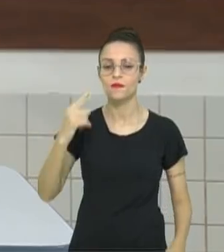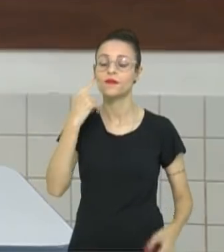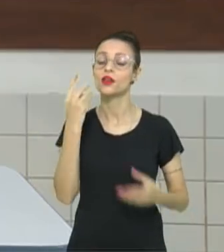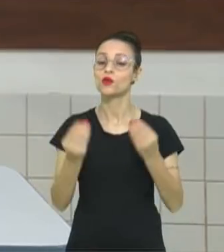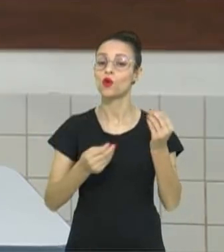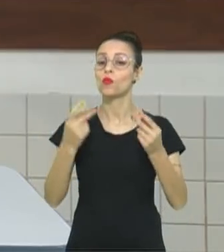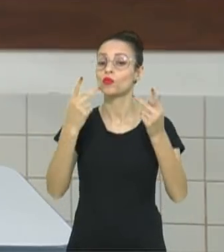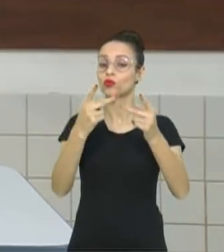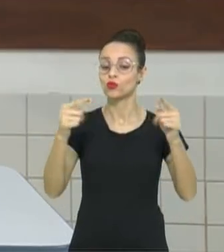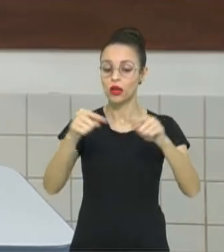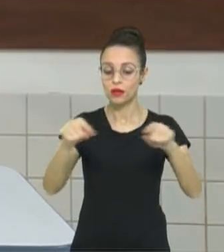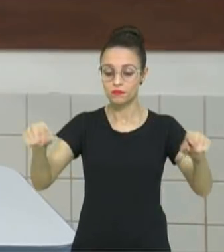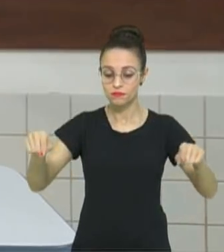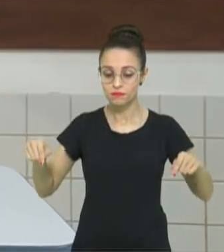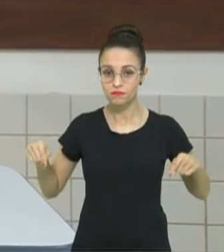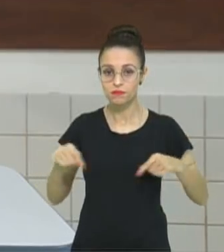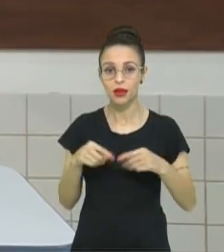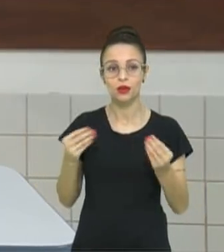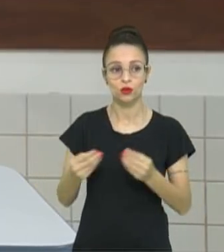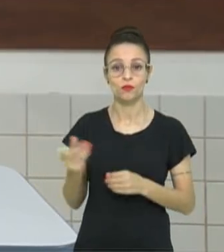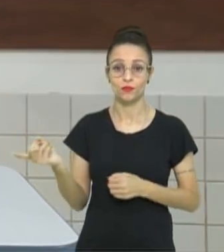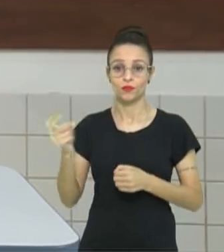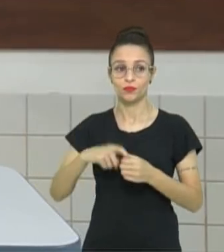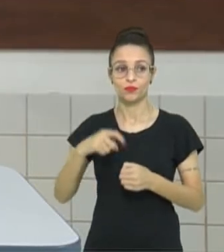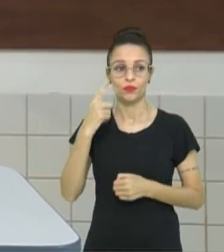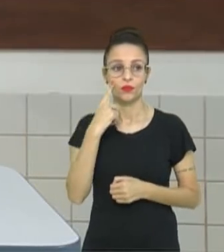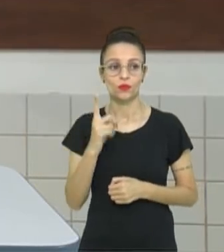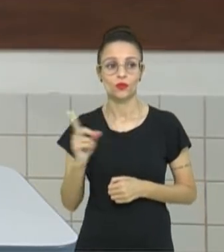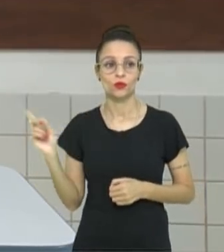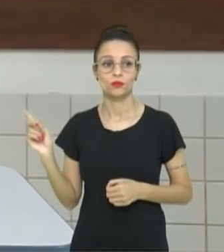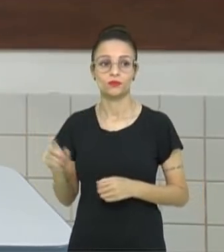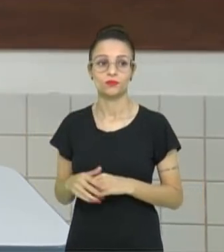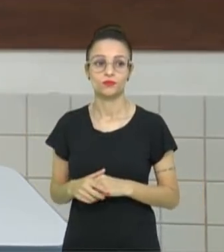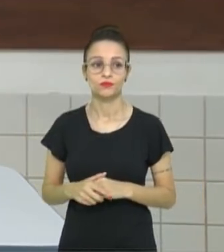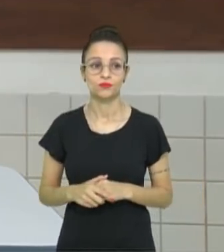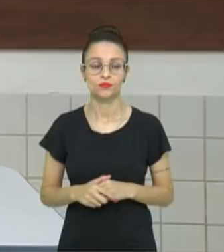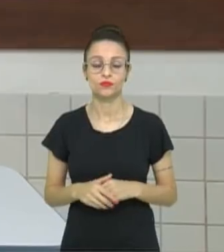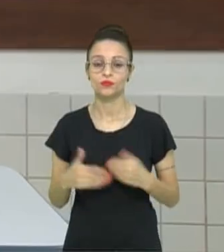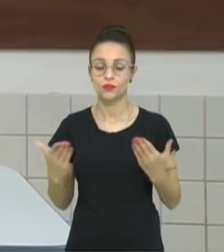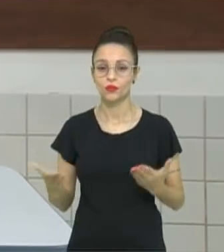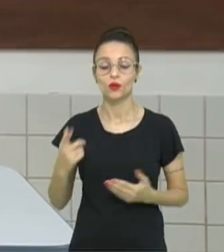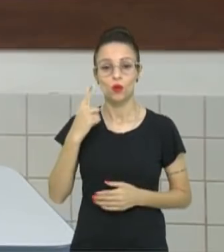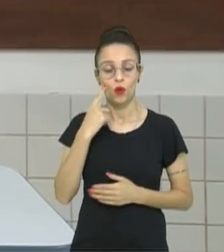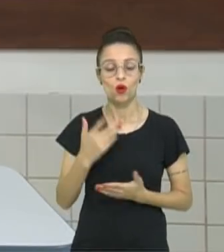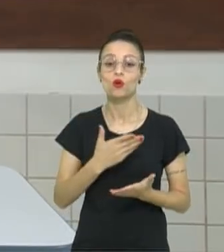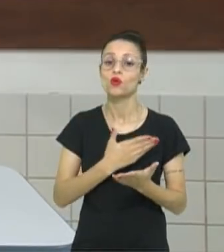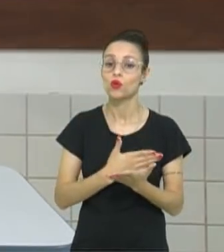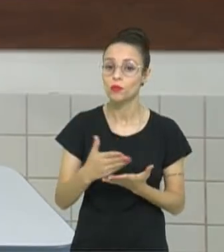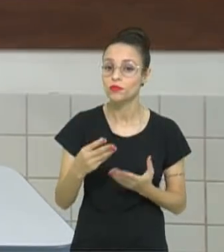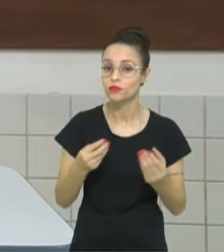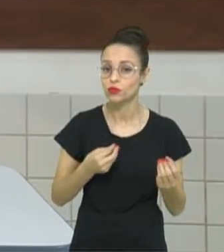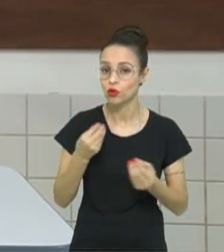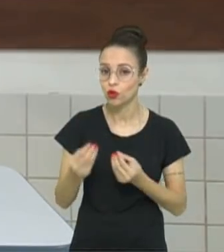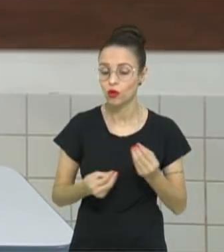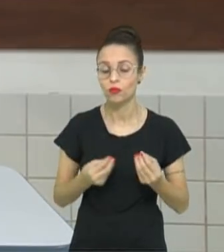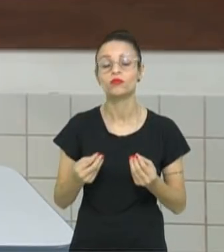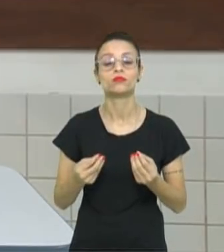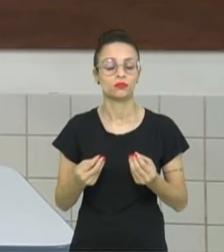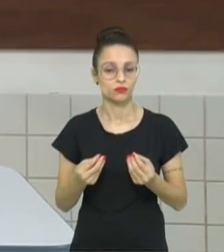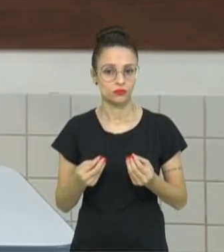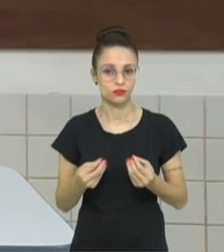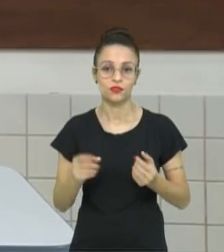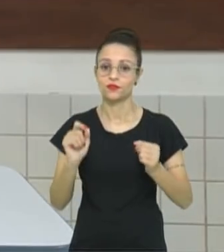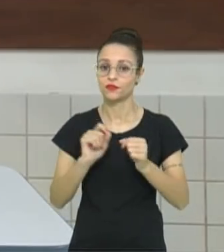tua maquete. Então, vamos retornar um pouquinho ali. Então, veja lá. Então, nós começamos com